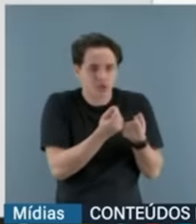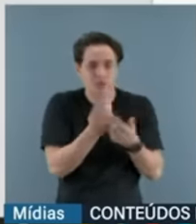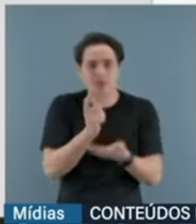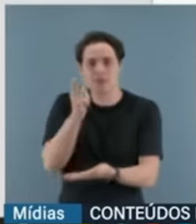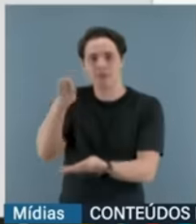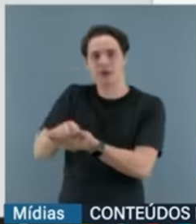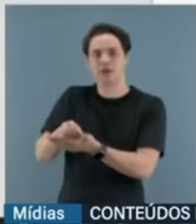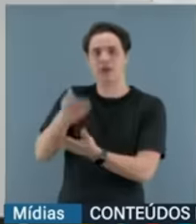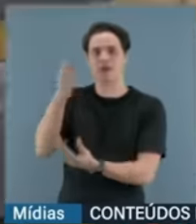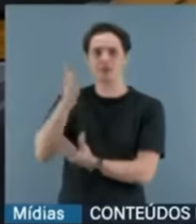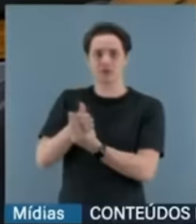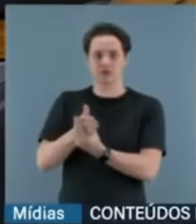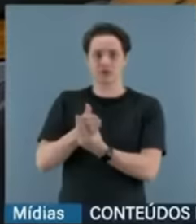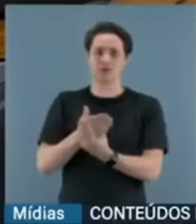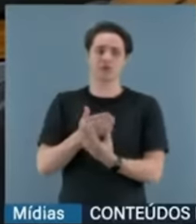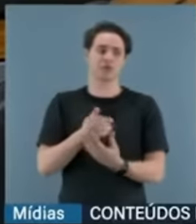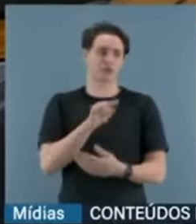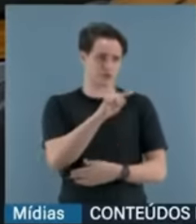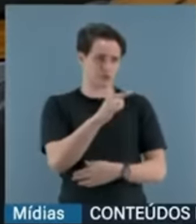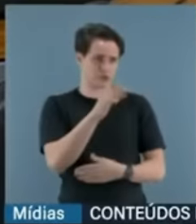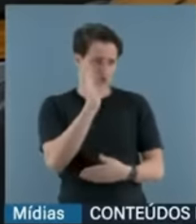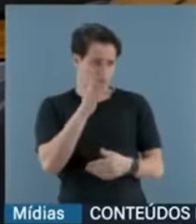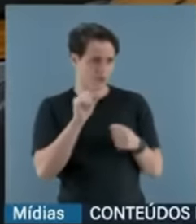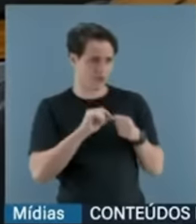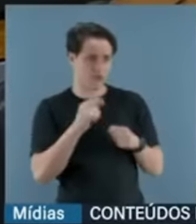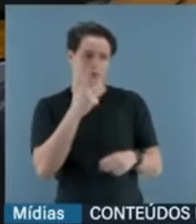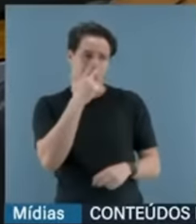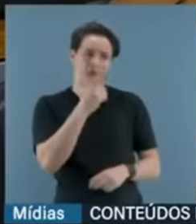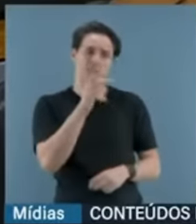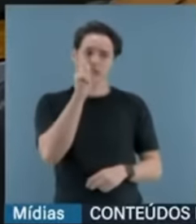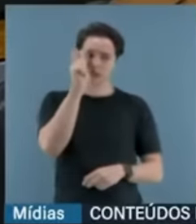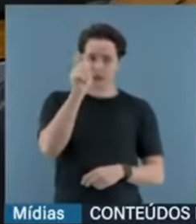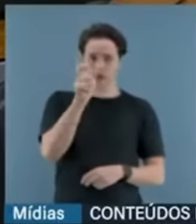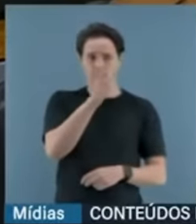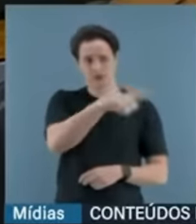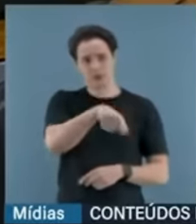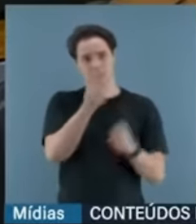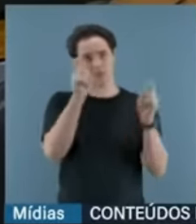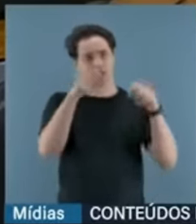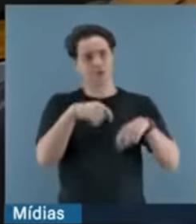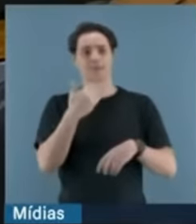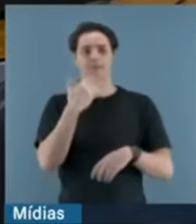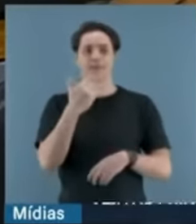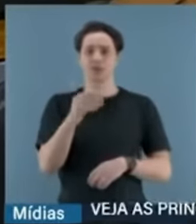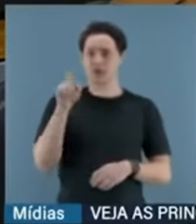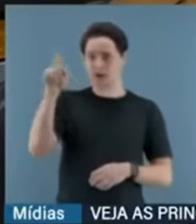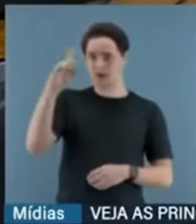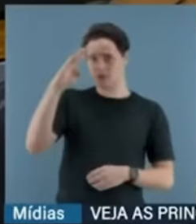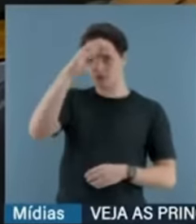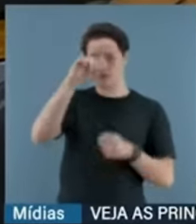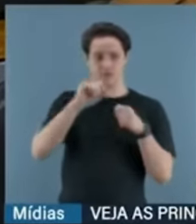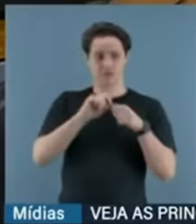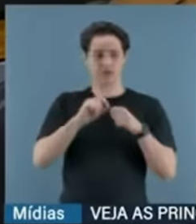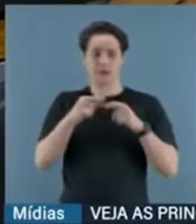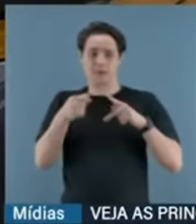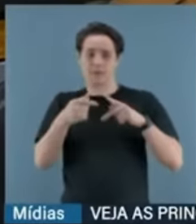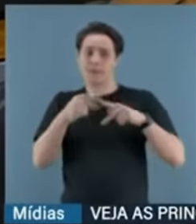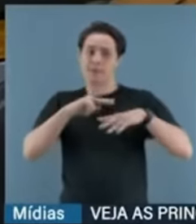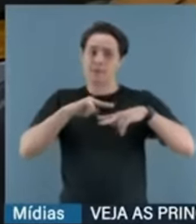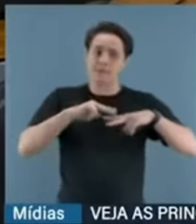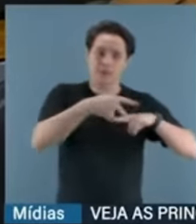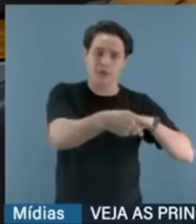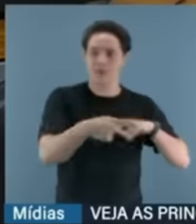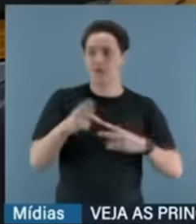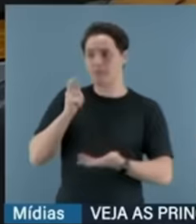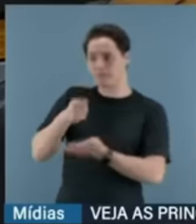seria bacana. E eu acho também que seria interessante, o senhor poderia pedir para o próprio presidente Bolsonaro fazer um Pix para o senhor, para pagar